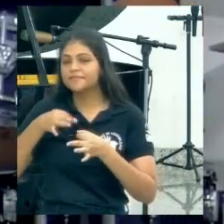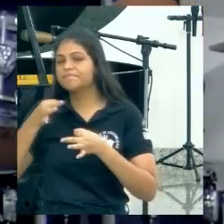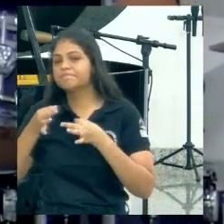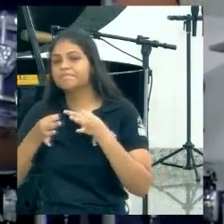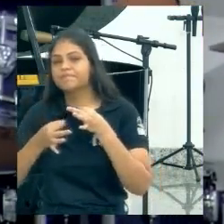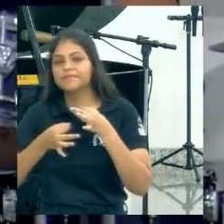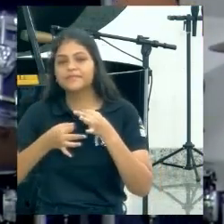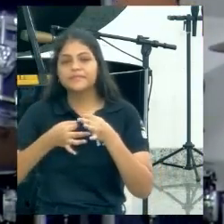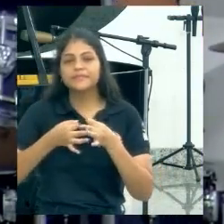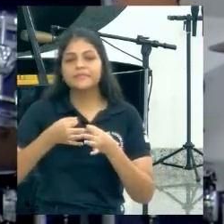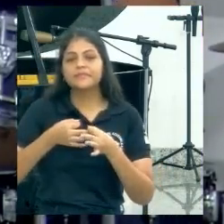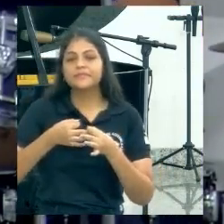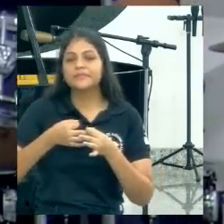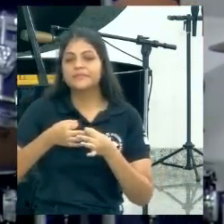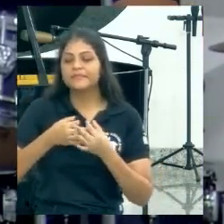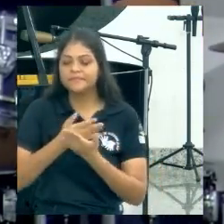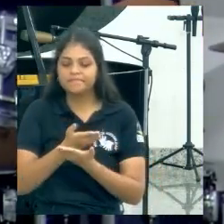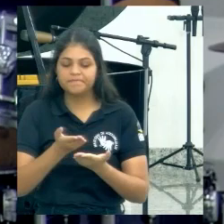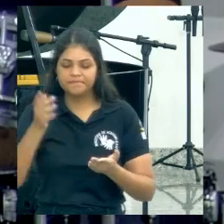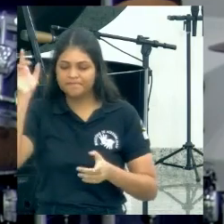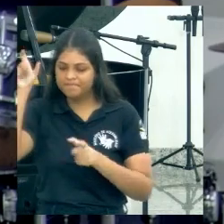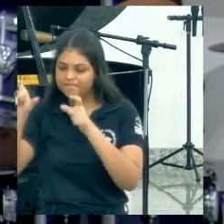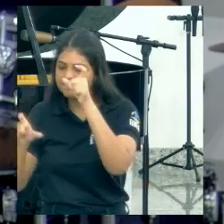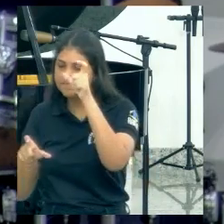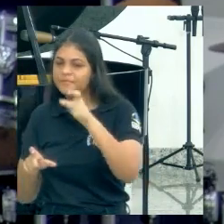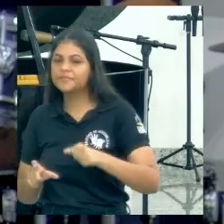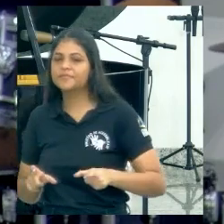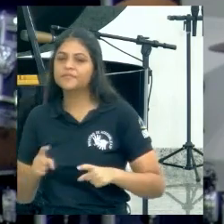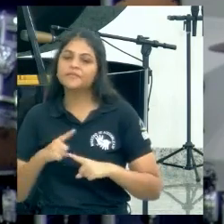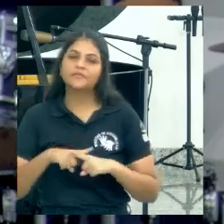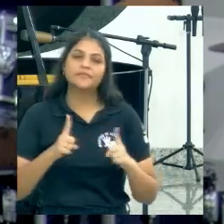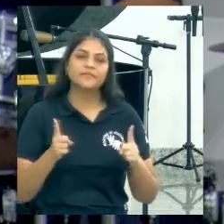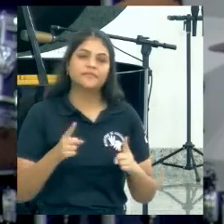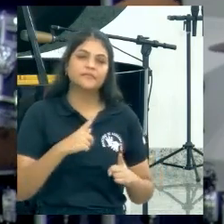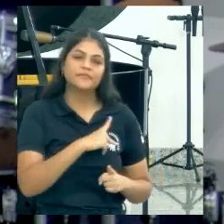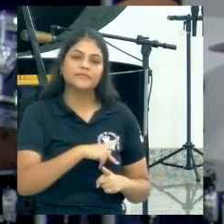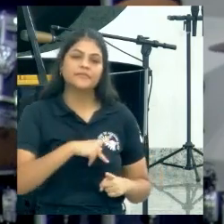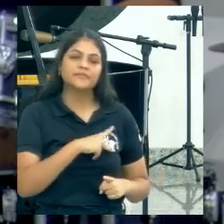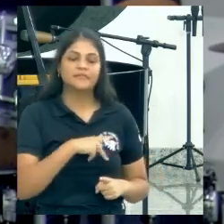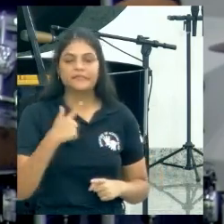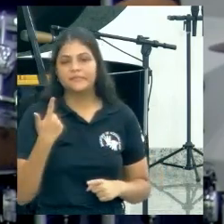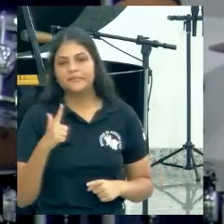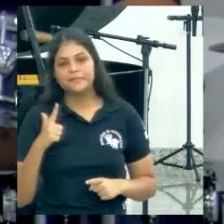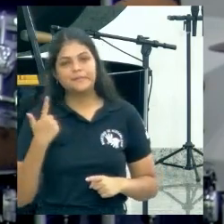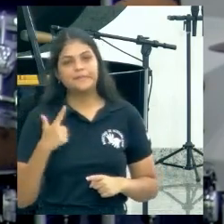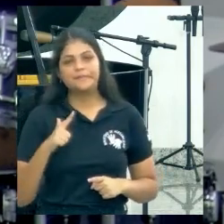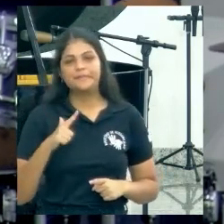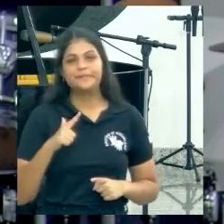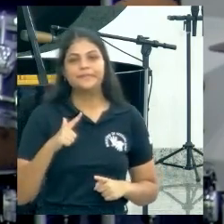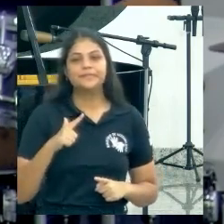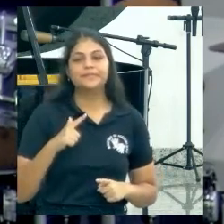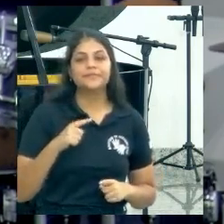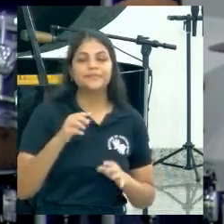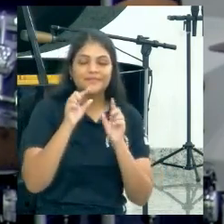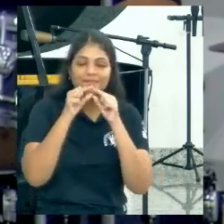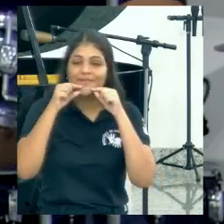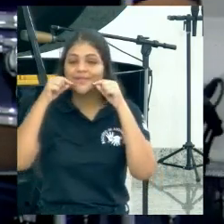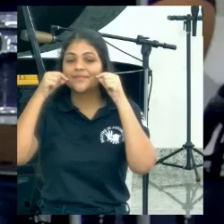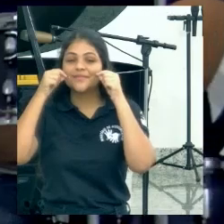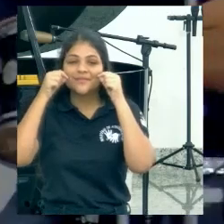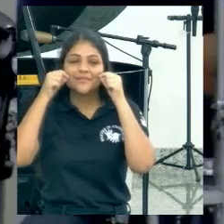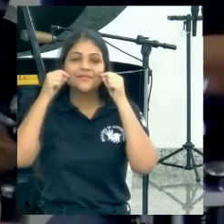Que contagiava a congregação. Mas Paulo parecia não ter esse mesmo domínio de palco. Parecia não